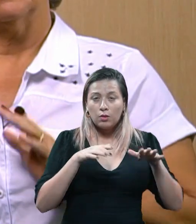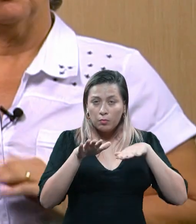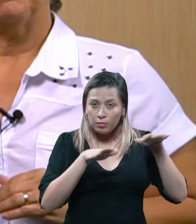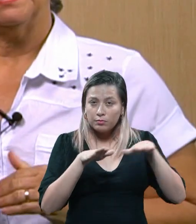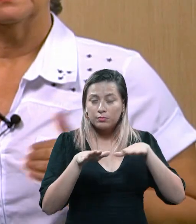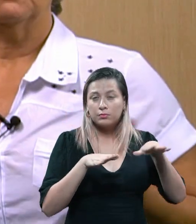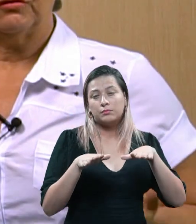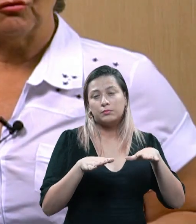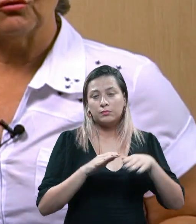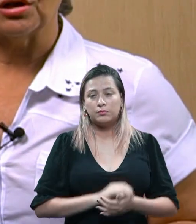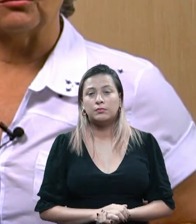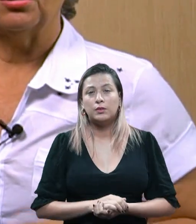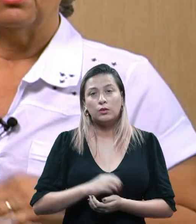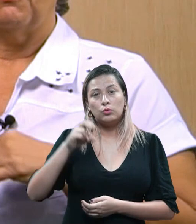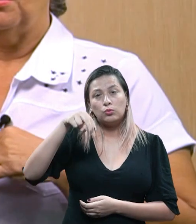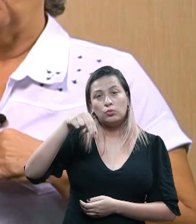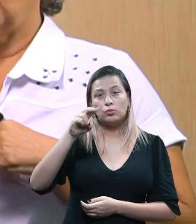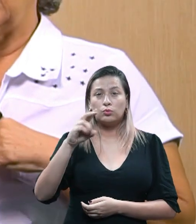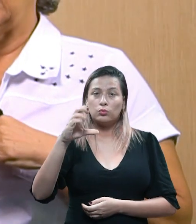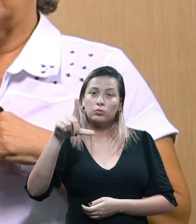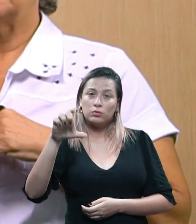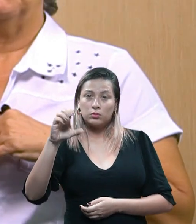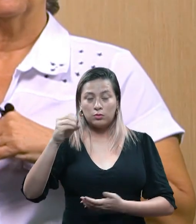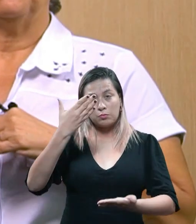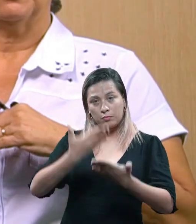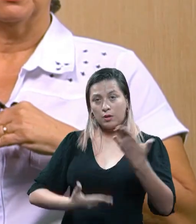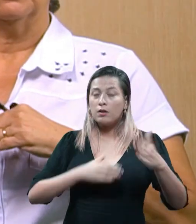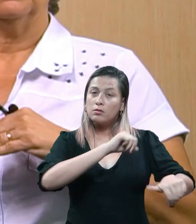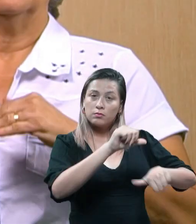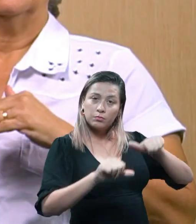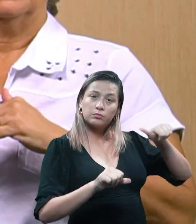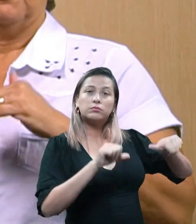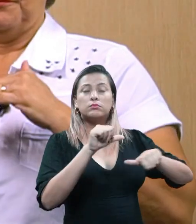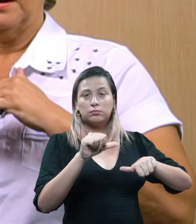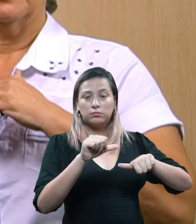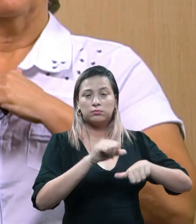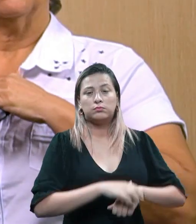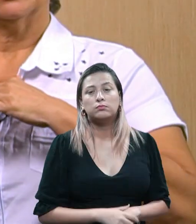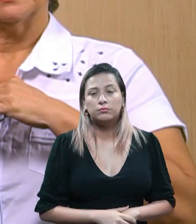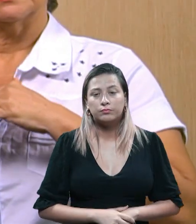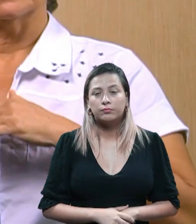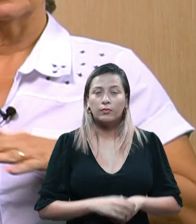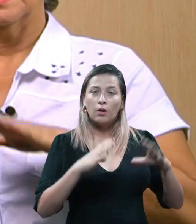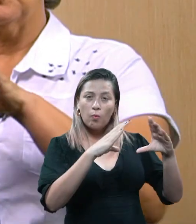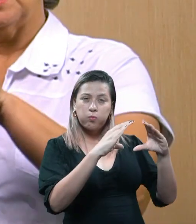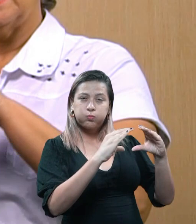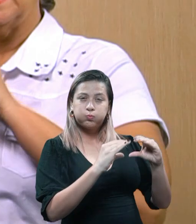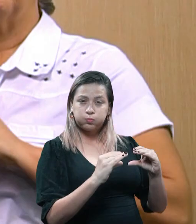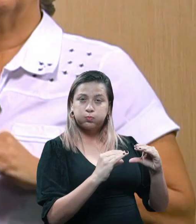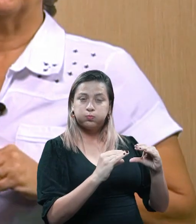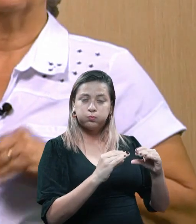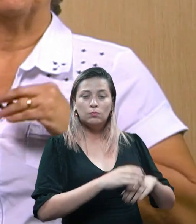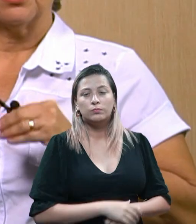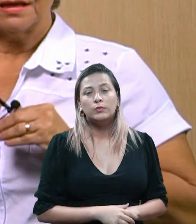movimento elas vão perdendo o seu núcleo, vão se modificando, ficando achatadas. Elas têm aí